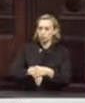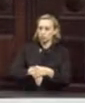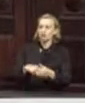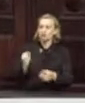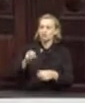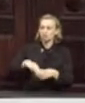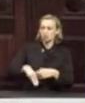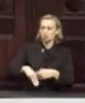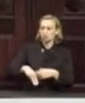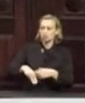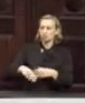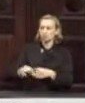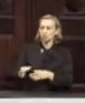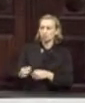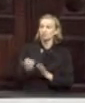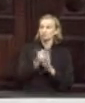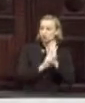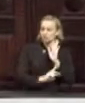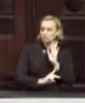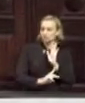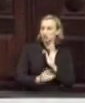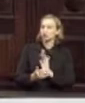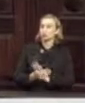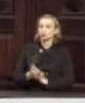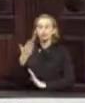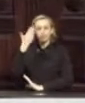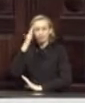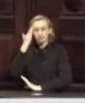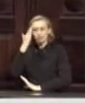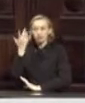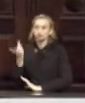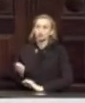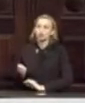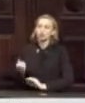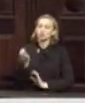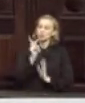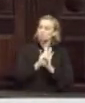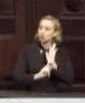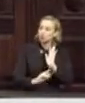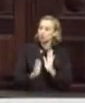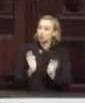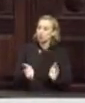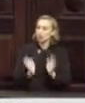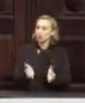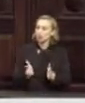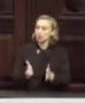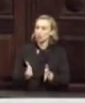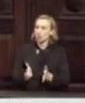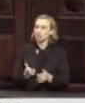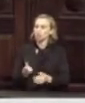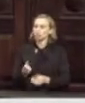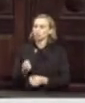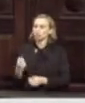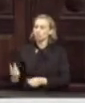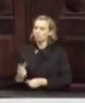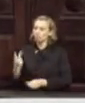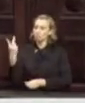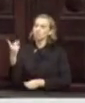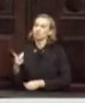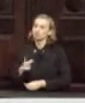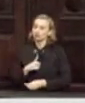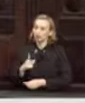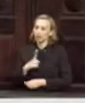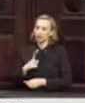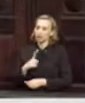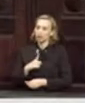com o qual ele foi redigido, entendendo que o projeto, embora tenha um mérito muito grande, ele é inexequível.